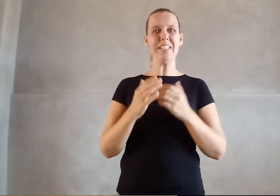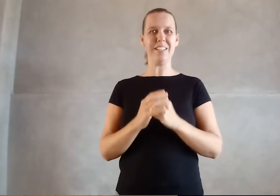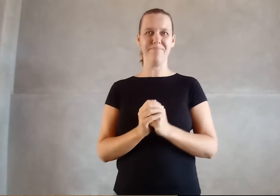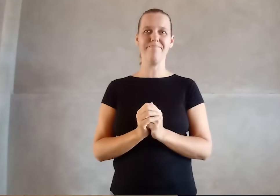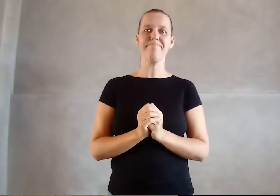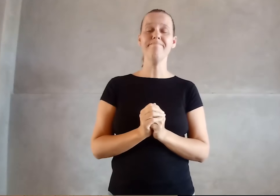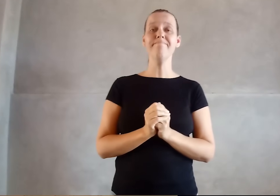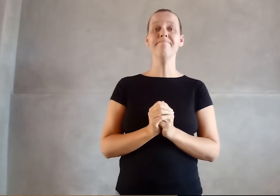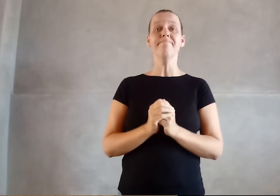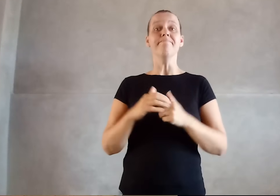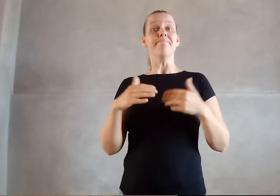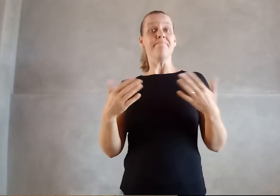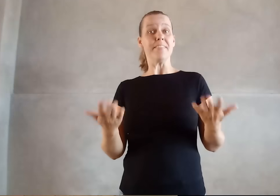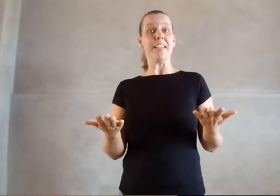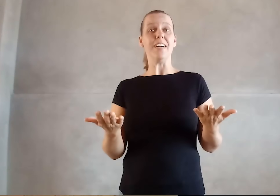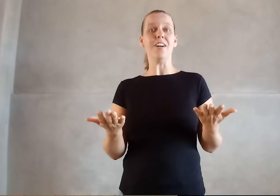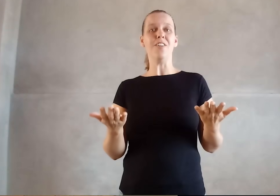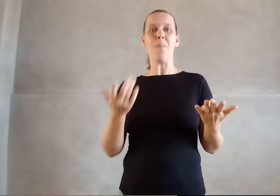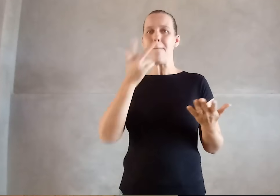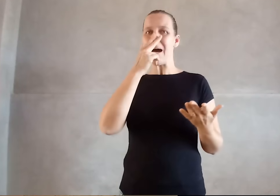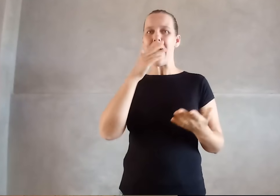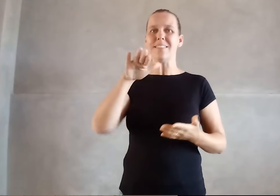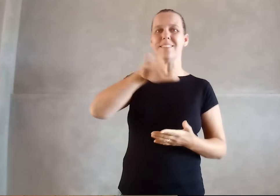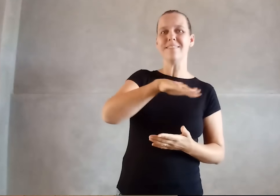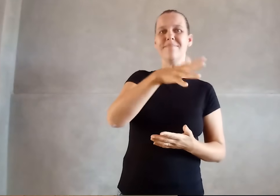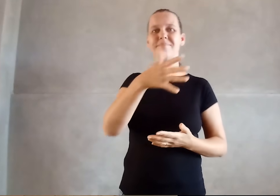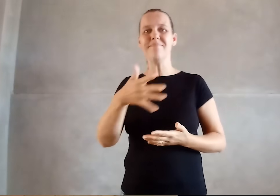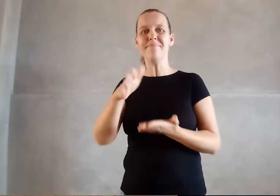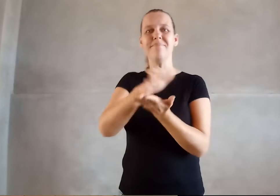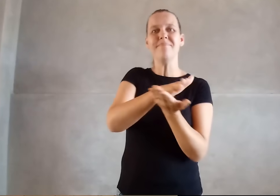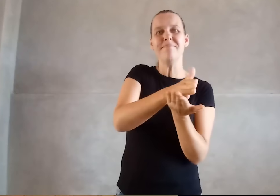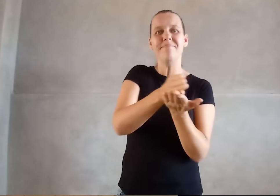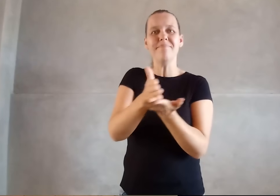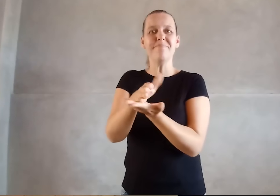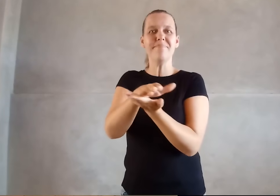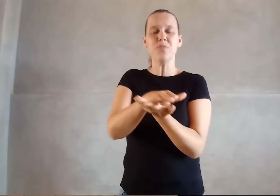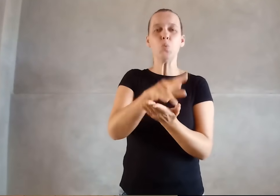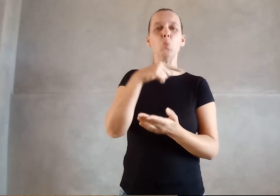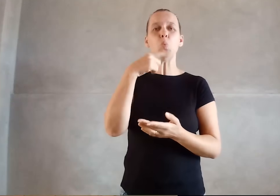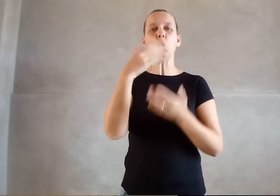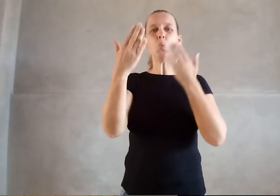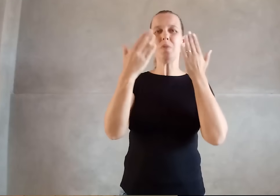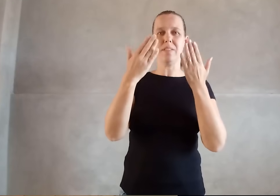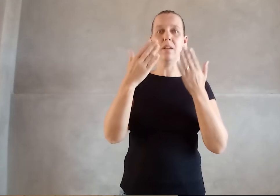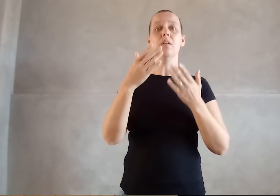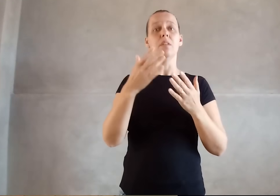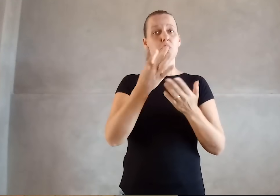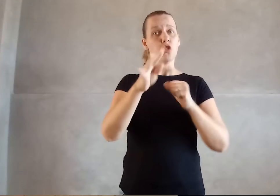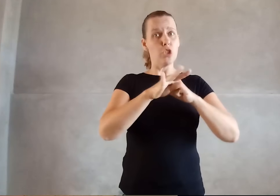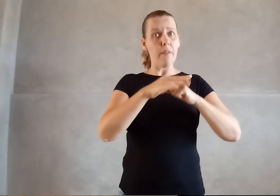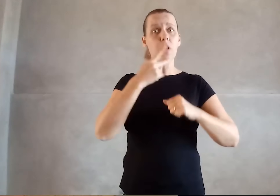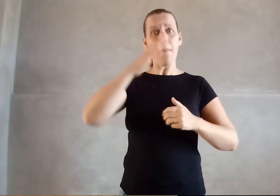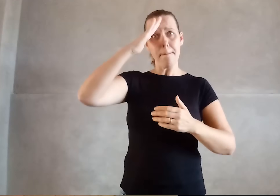essa sabedoria? Então nós ficamos nessa oscilação, nessa dúvida. E ele diz, peça com